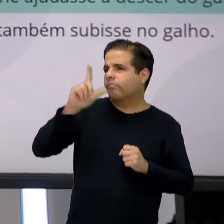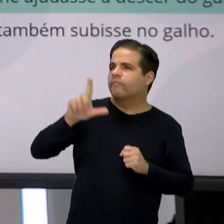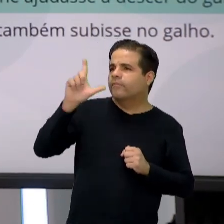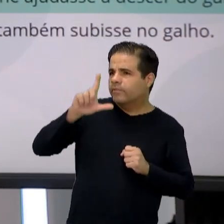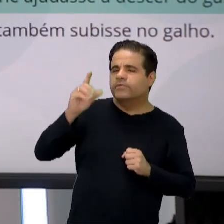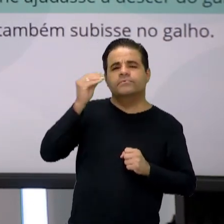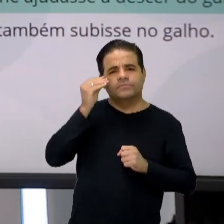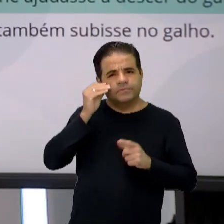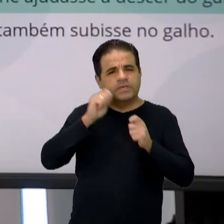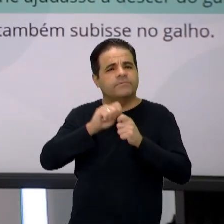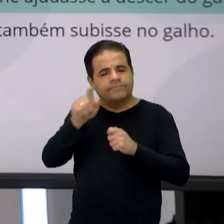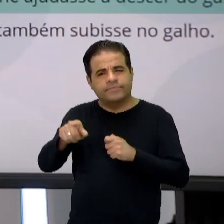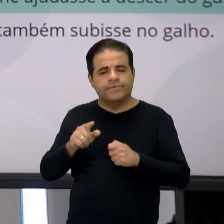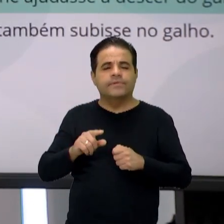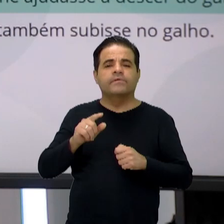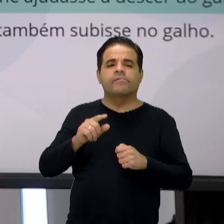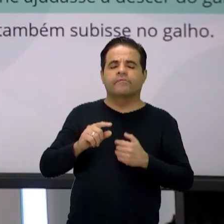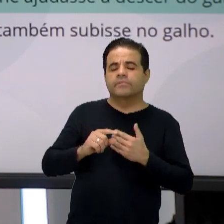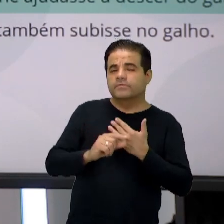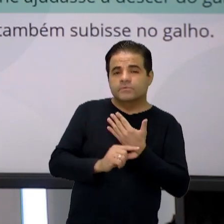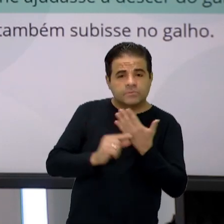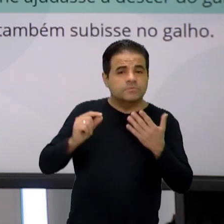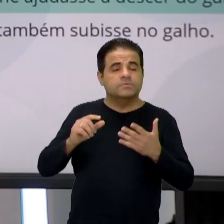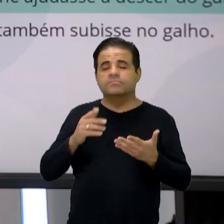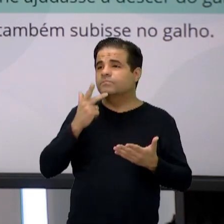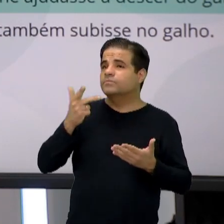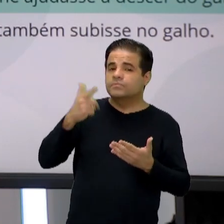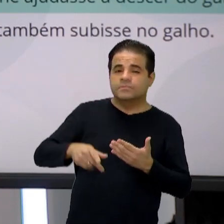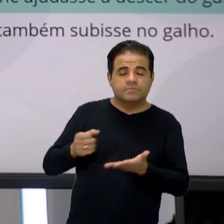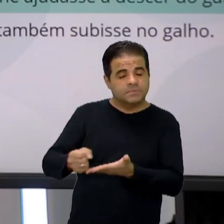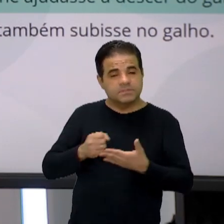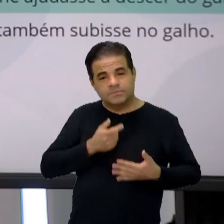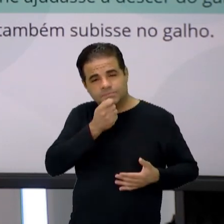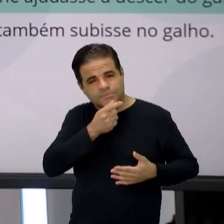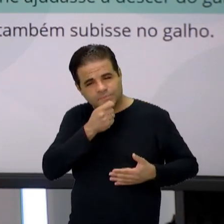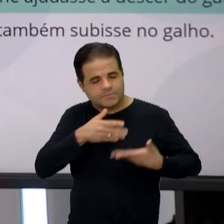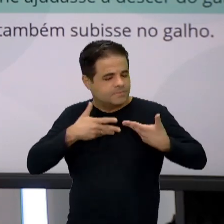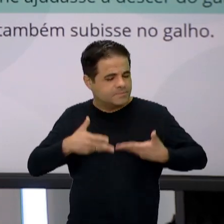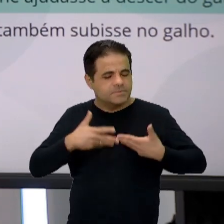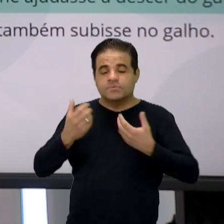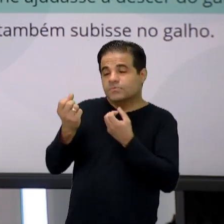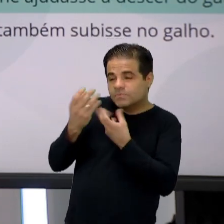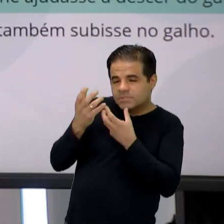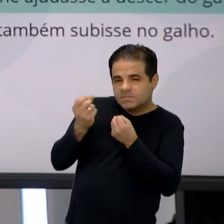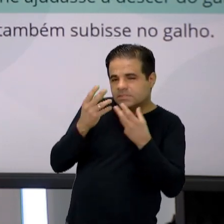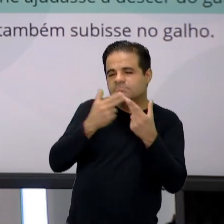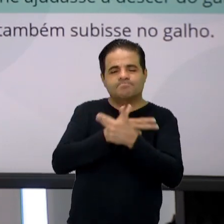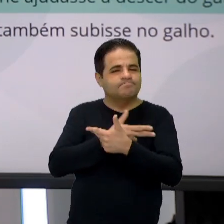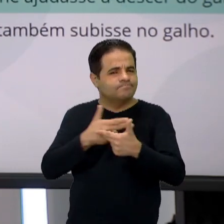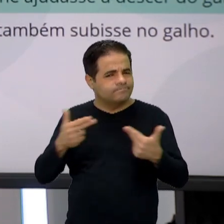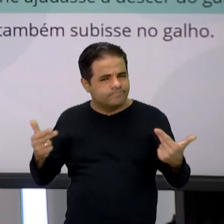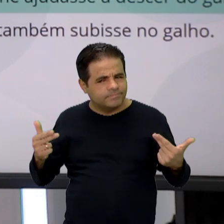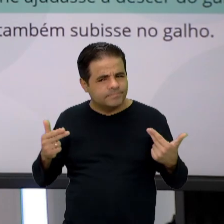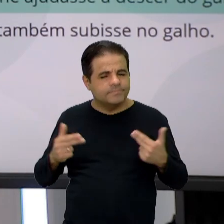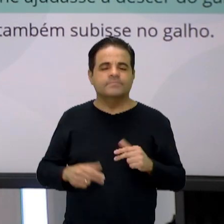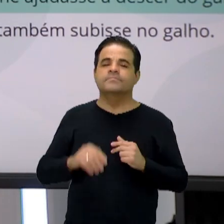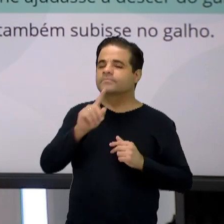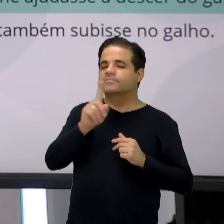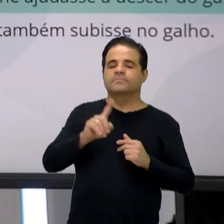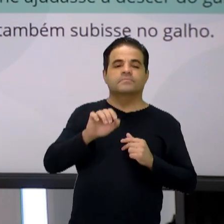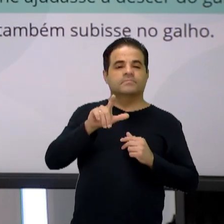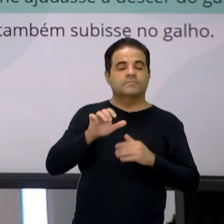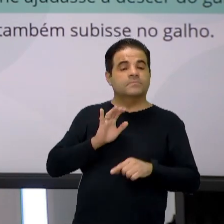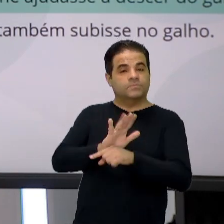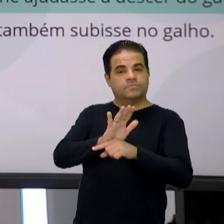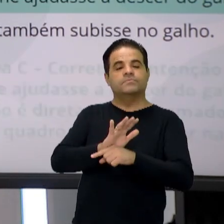óbvio que ele faria isso, mas aí o autor vai e quebra a expectativa exatamente para trazer o humor e nos ensinar alguma coisa. Muito bem, então, Zé Lelé, ele